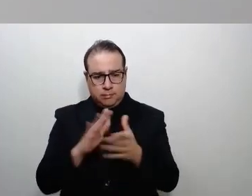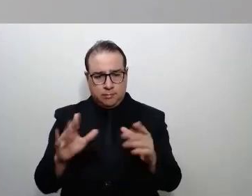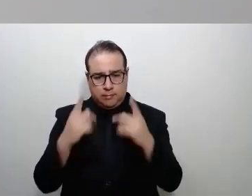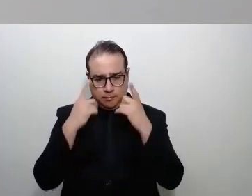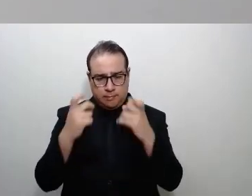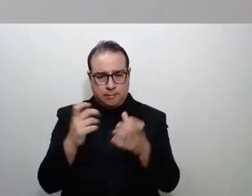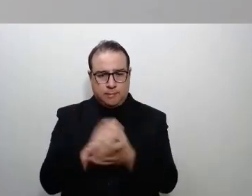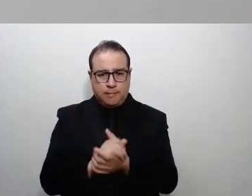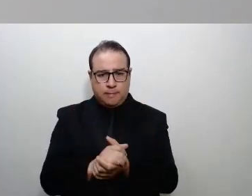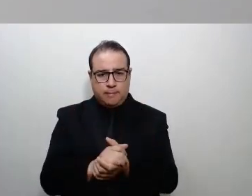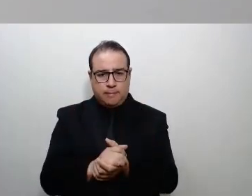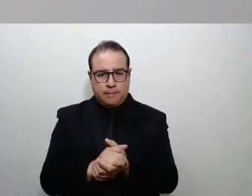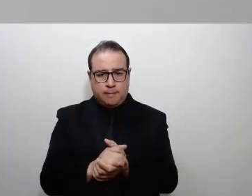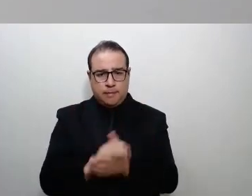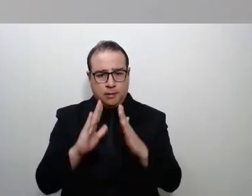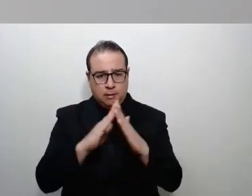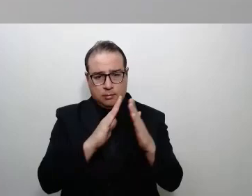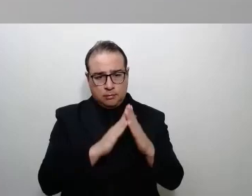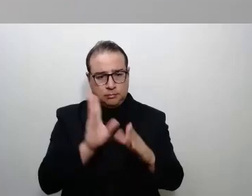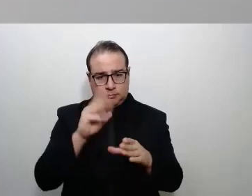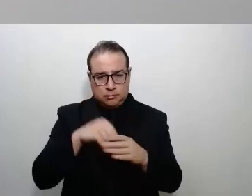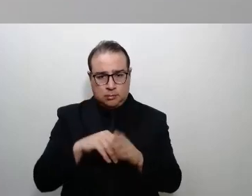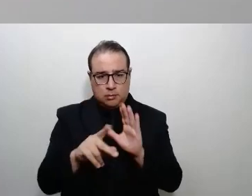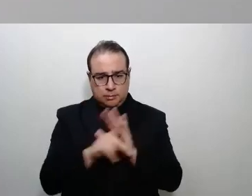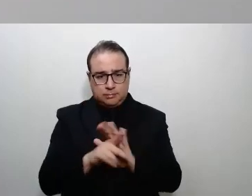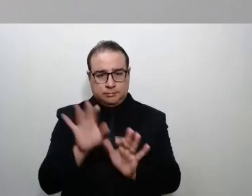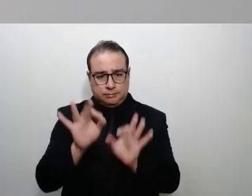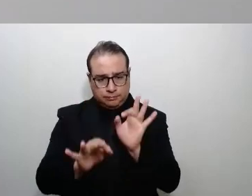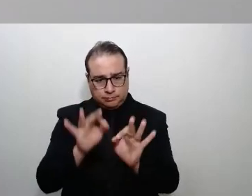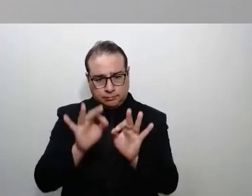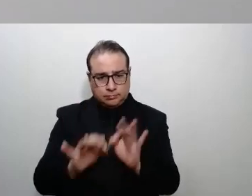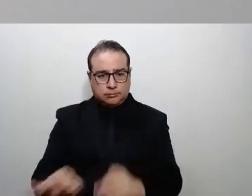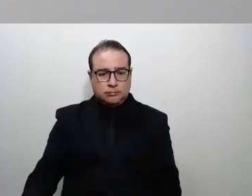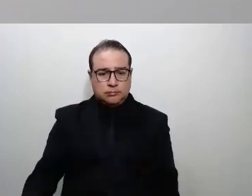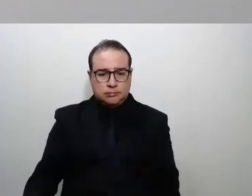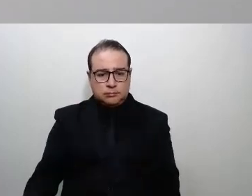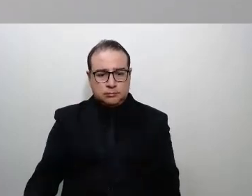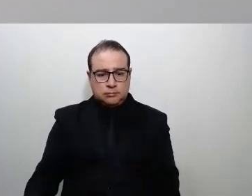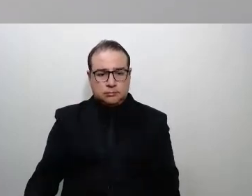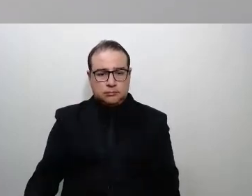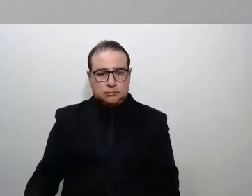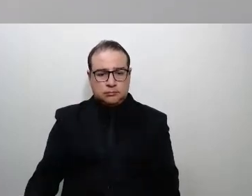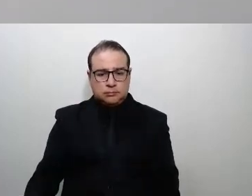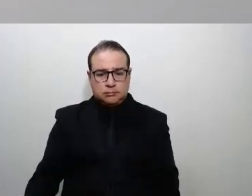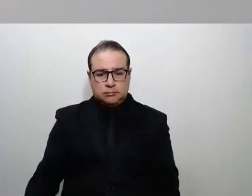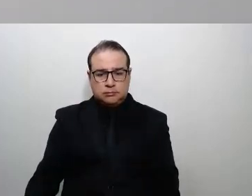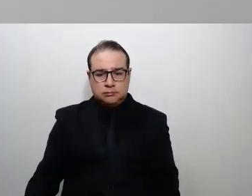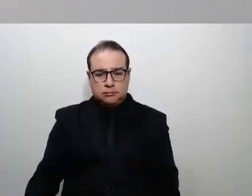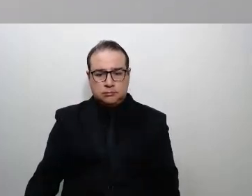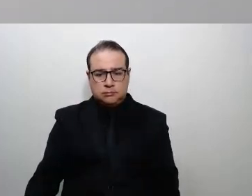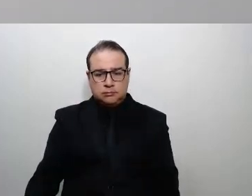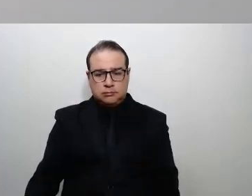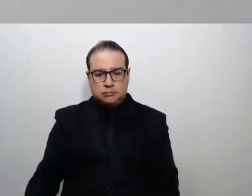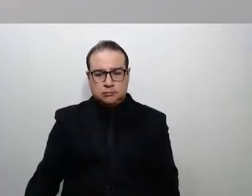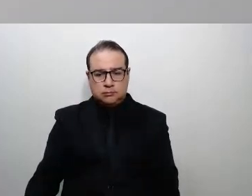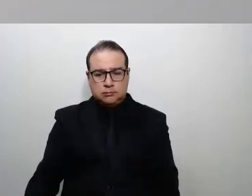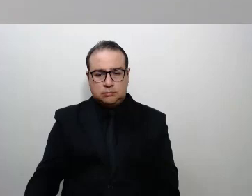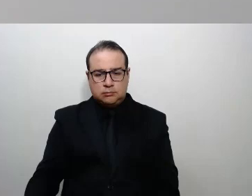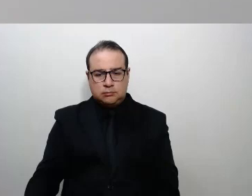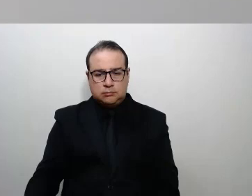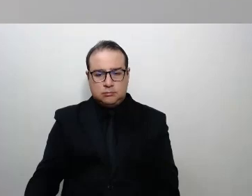violência doméstica dentro do próprio judiciário em relação à juízas desembargadoras